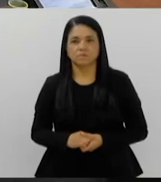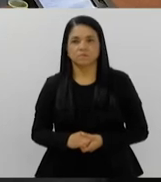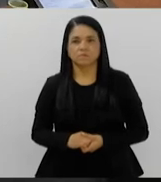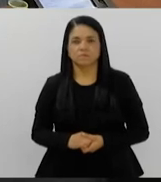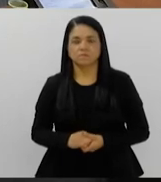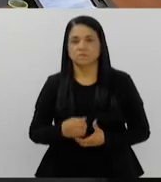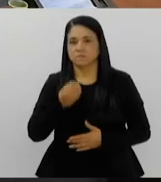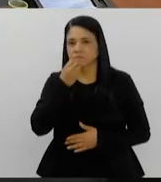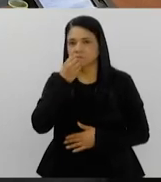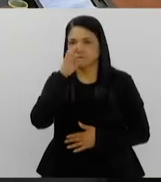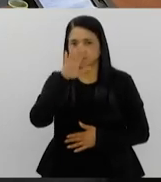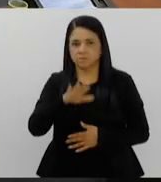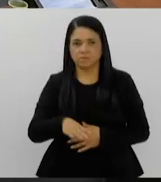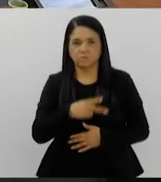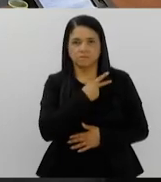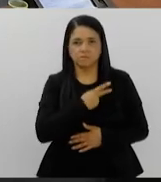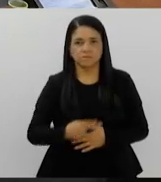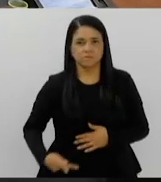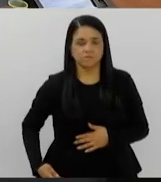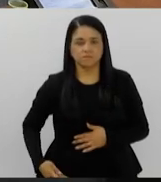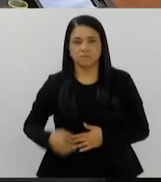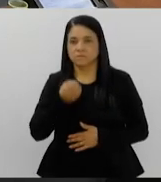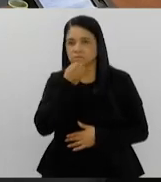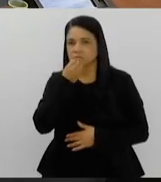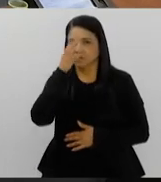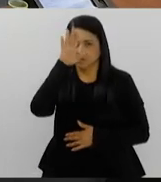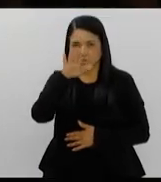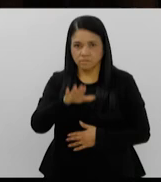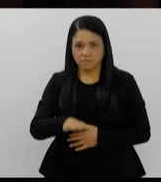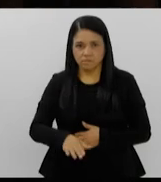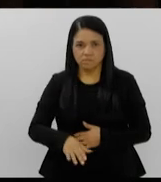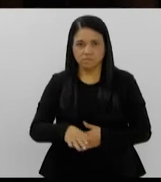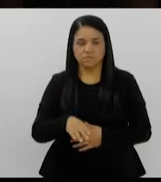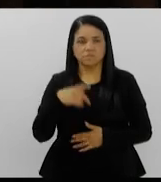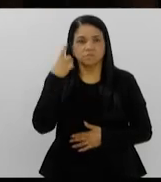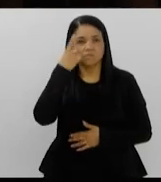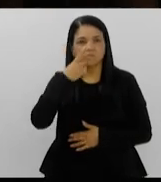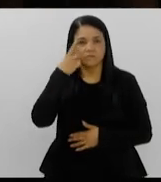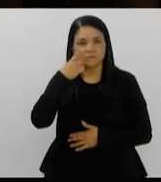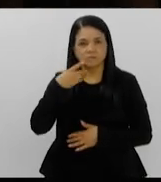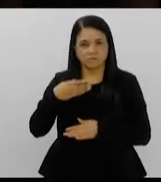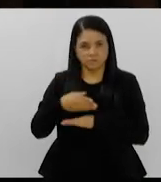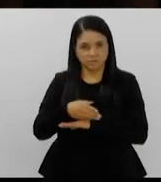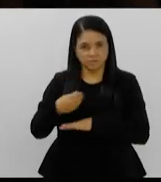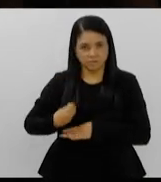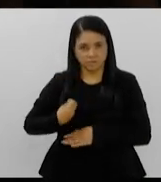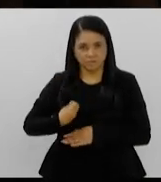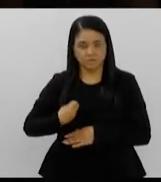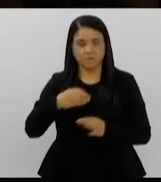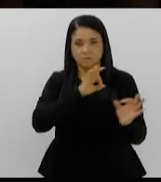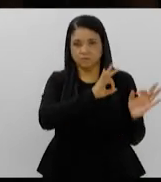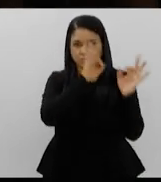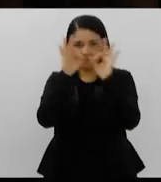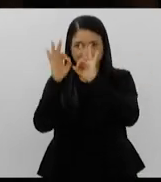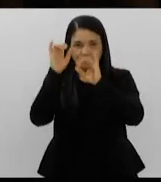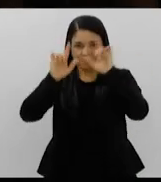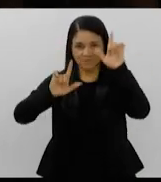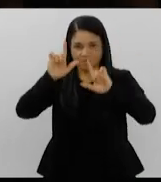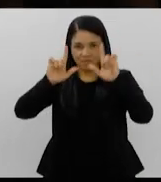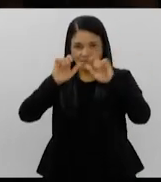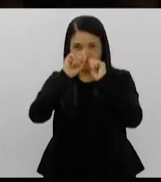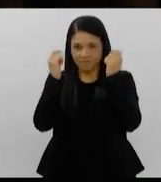Boa tarde, presidente. Boa tarde, os deputados presentes, público que nos assiste pela TV